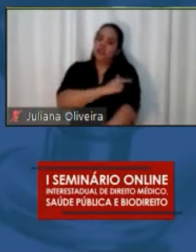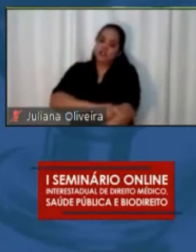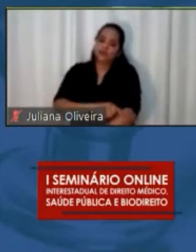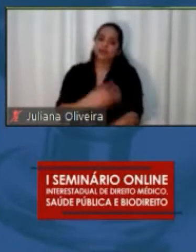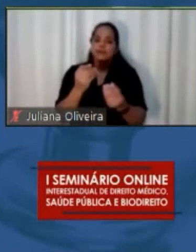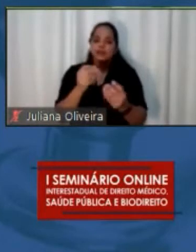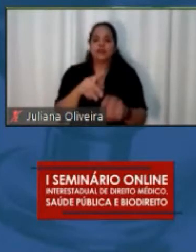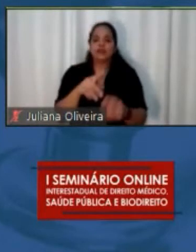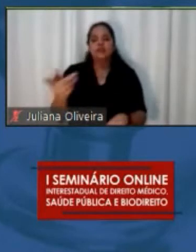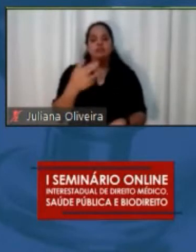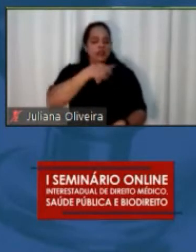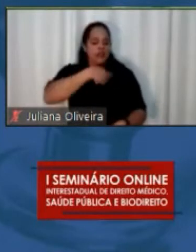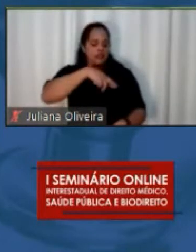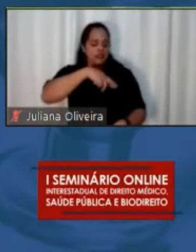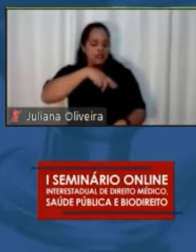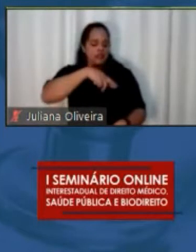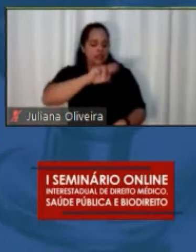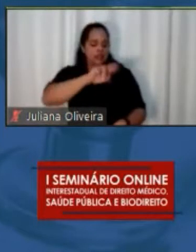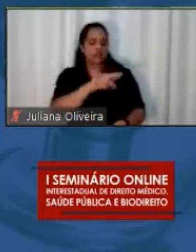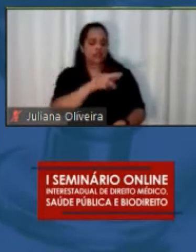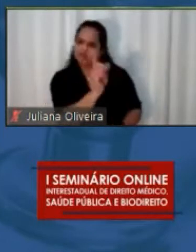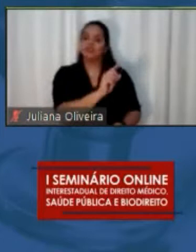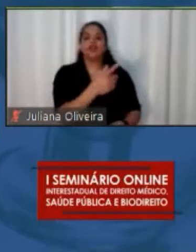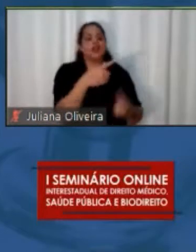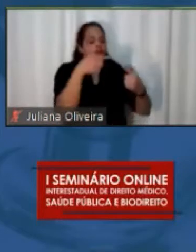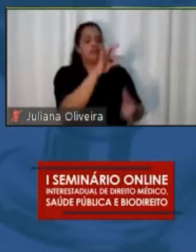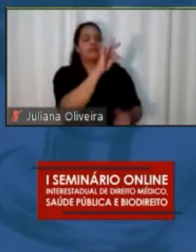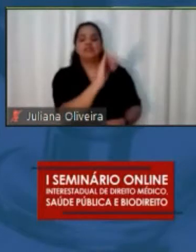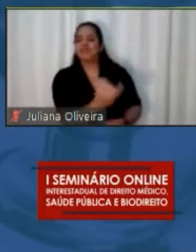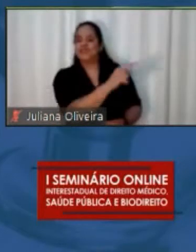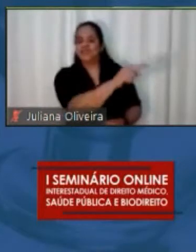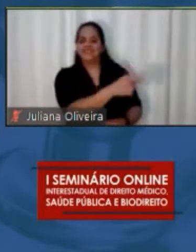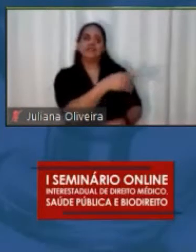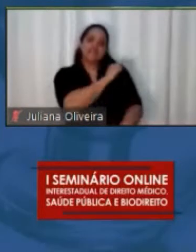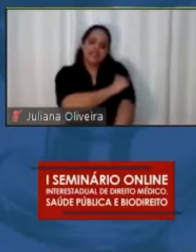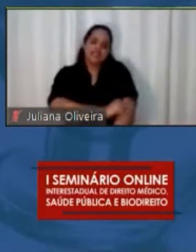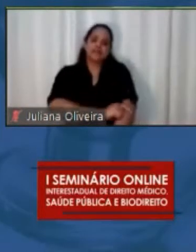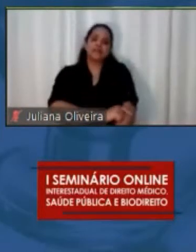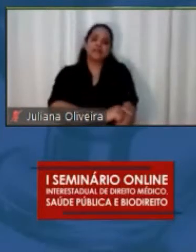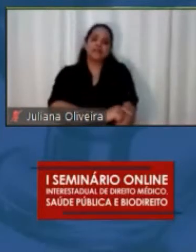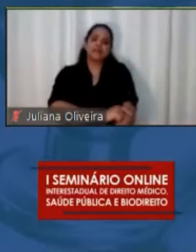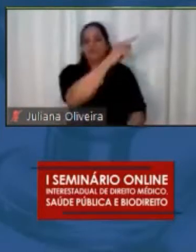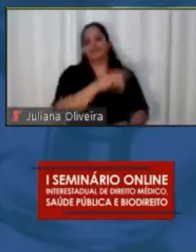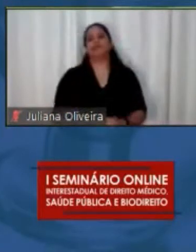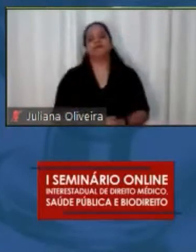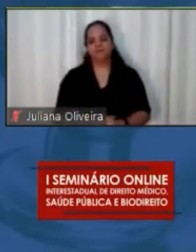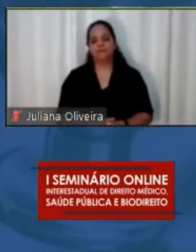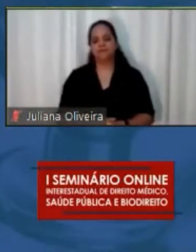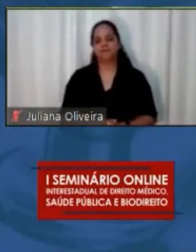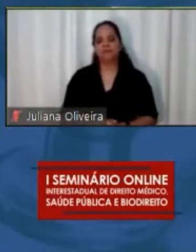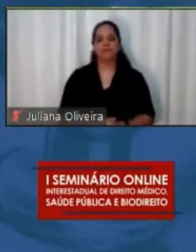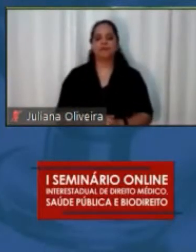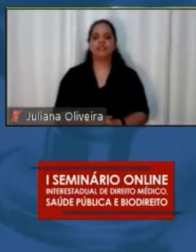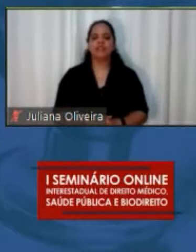desprezados. E também porque, como vimos, existe um prejuízo da oxigenação tecidual. O programa de